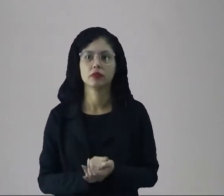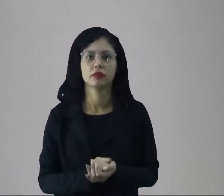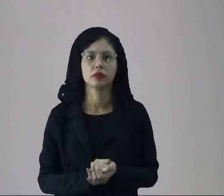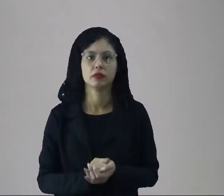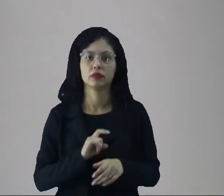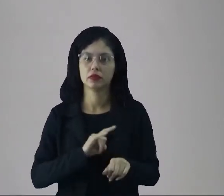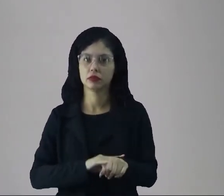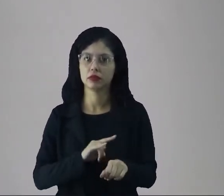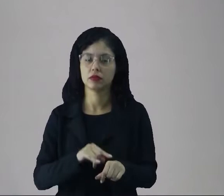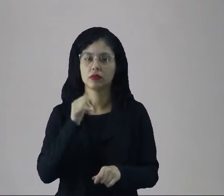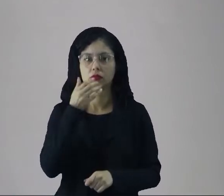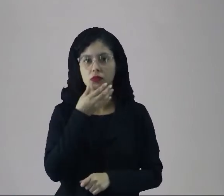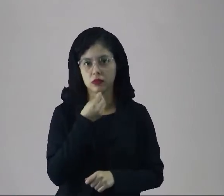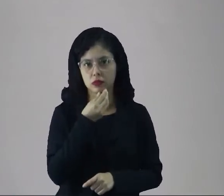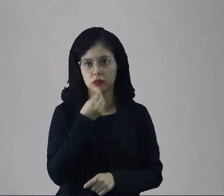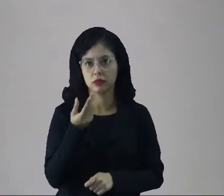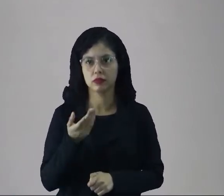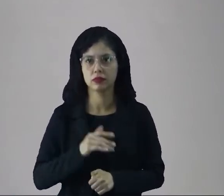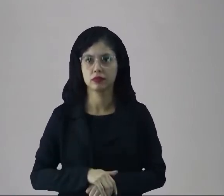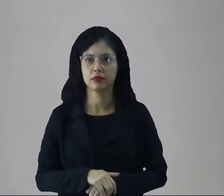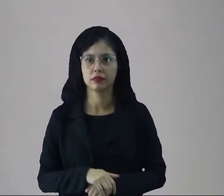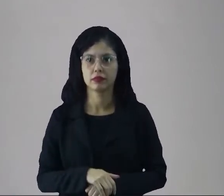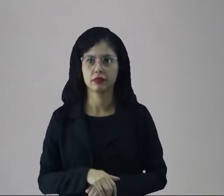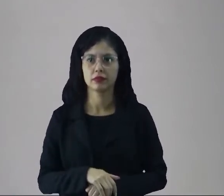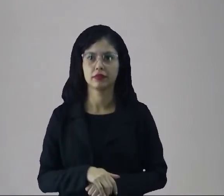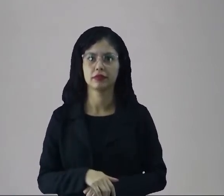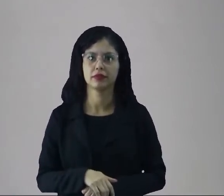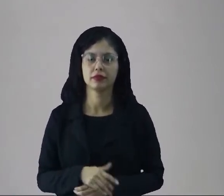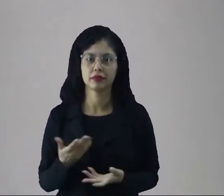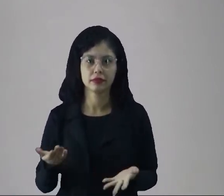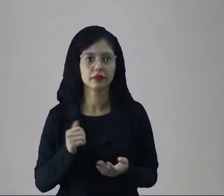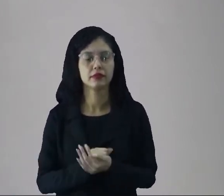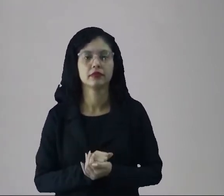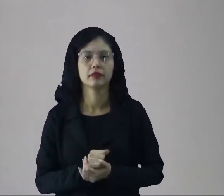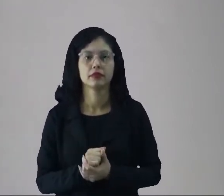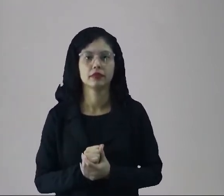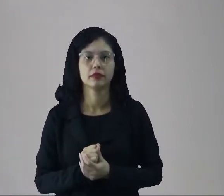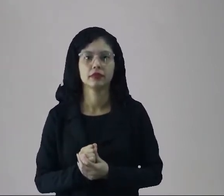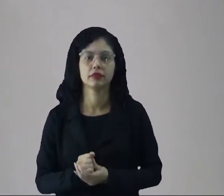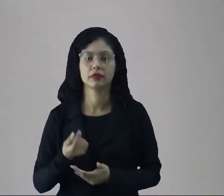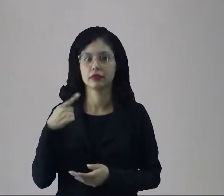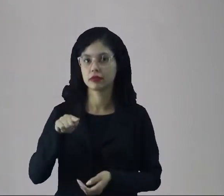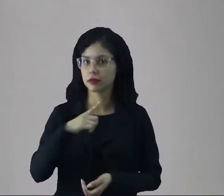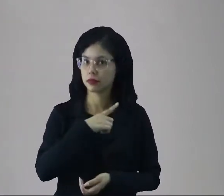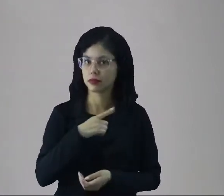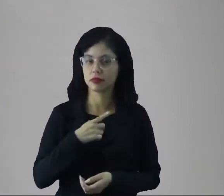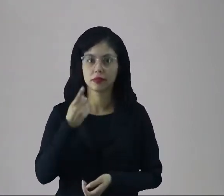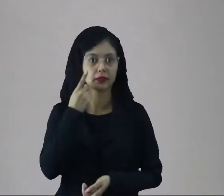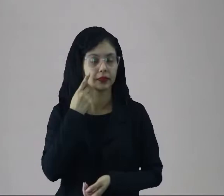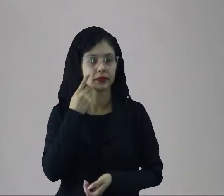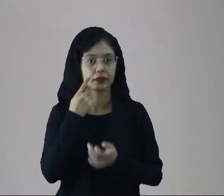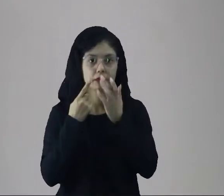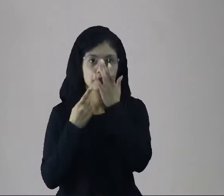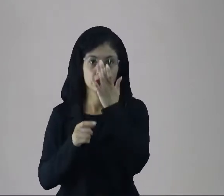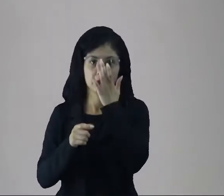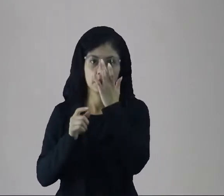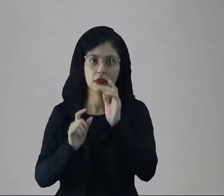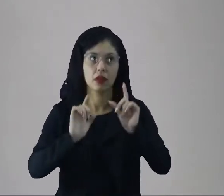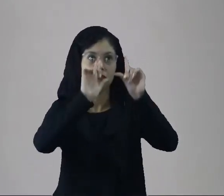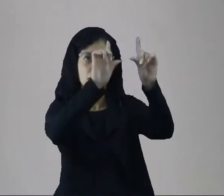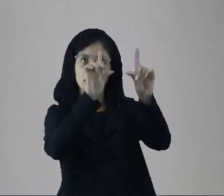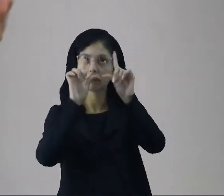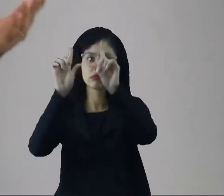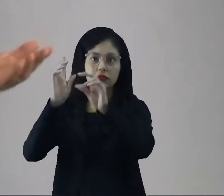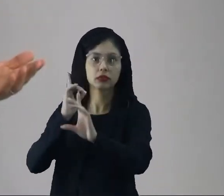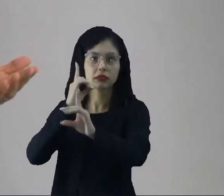um banheiro masculino, para não pagar um vexame desnecessário, eu vou então ter que olhar onde é que está a placa